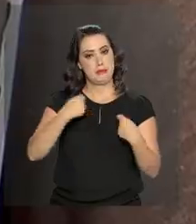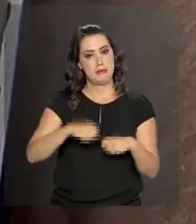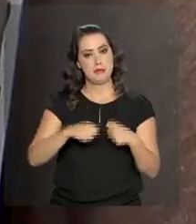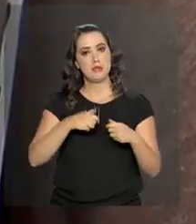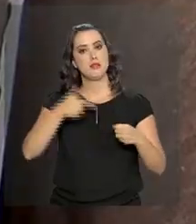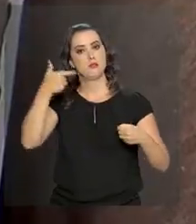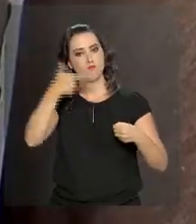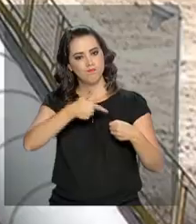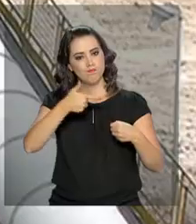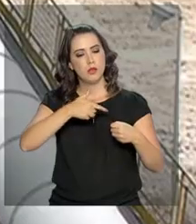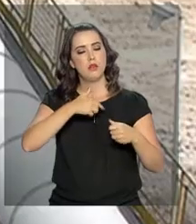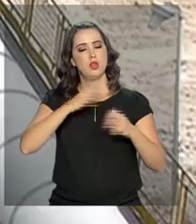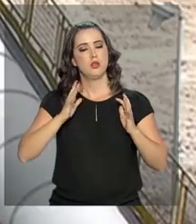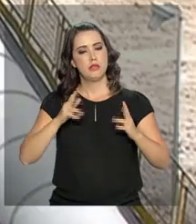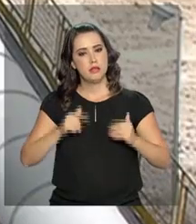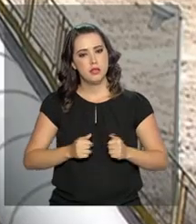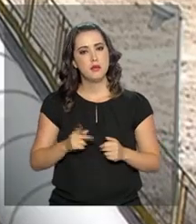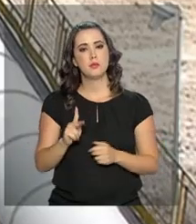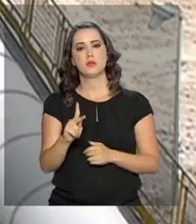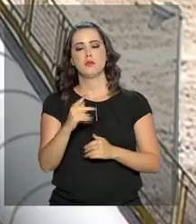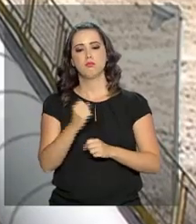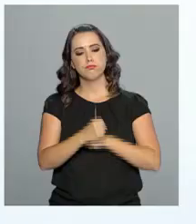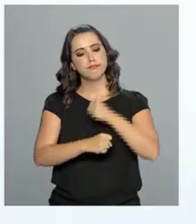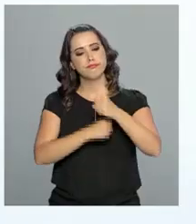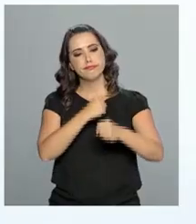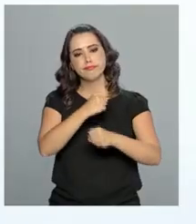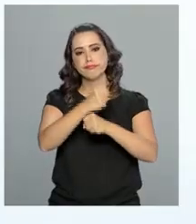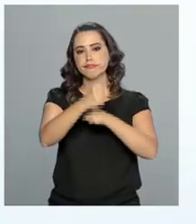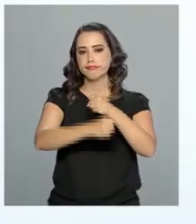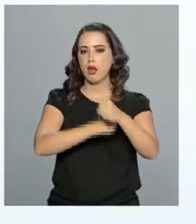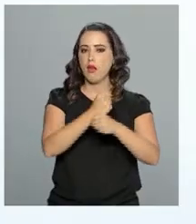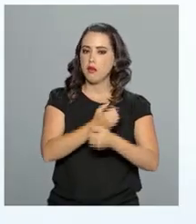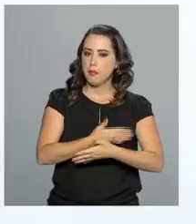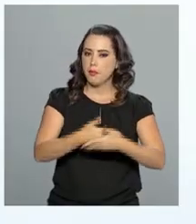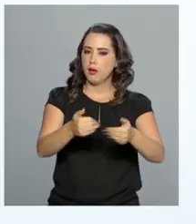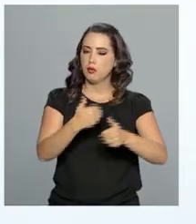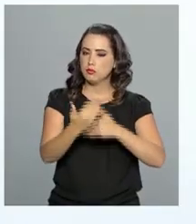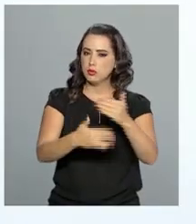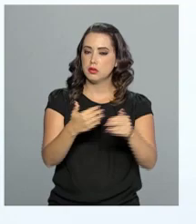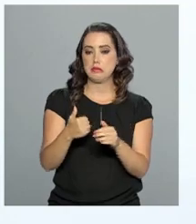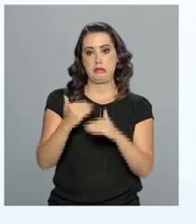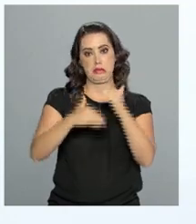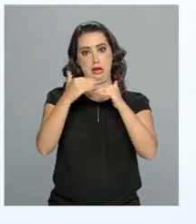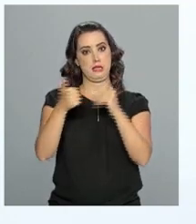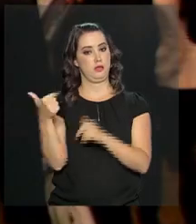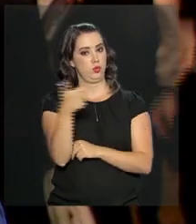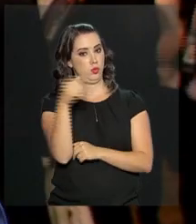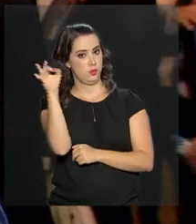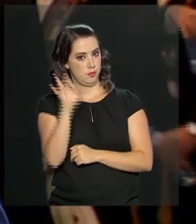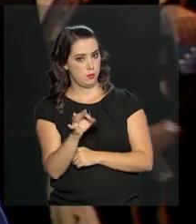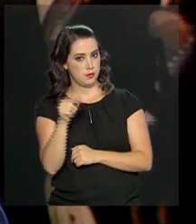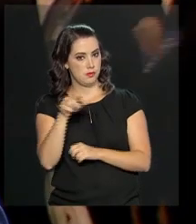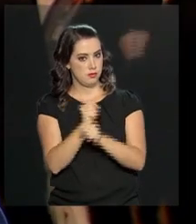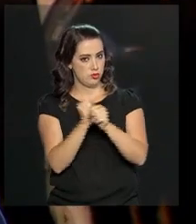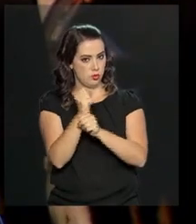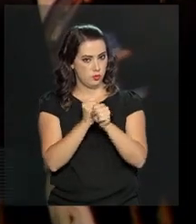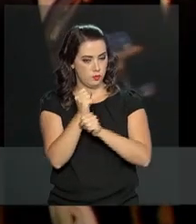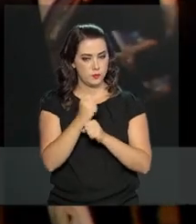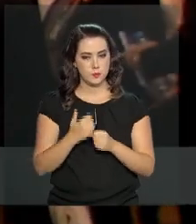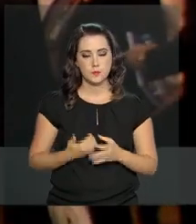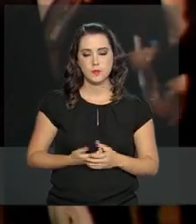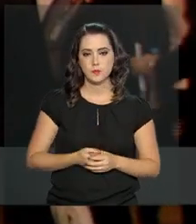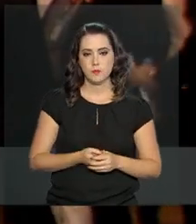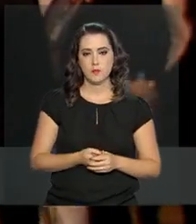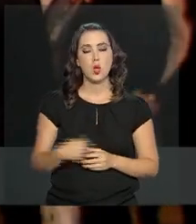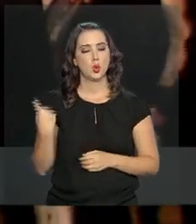a cada safra impulsionou a produção, que deve crescer praticamente 12% este ano. Além de produtor e